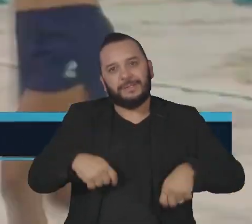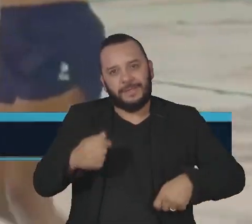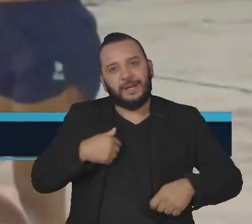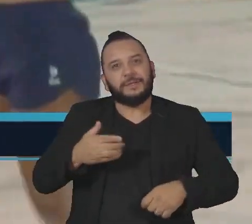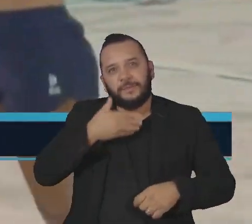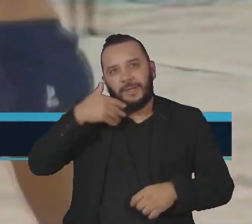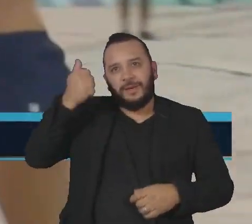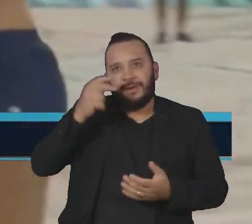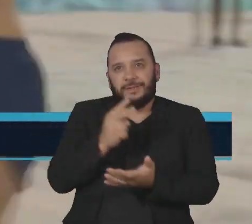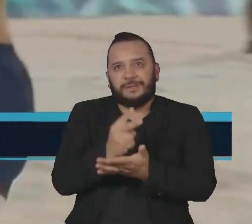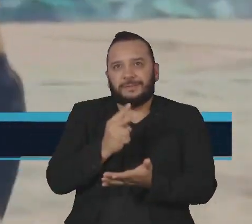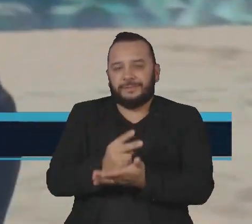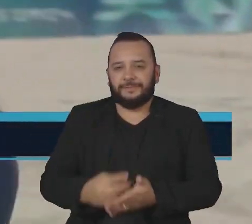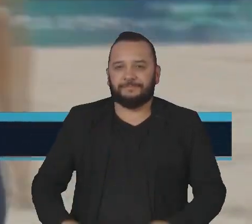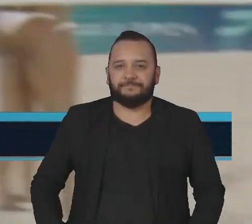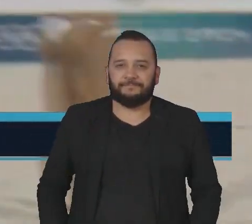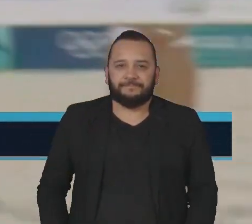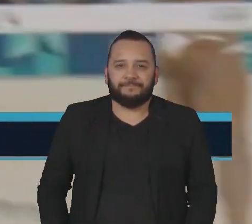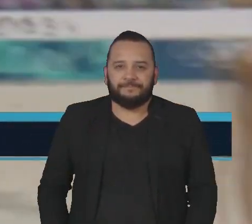sempre.